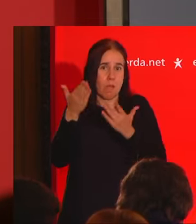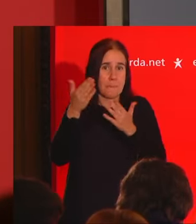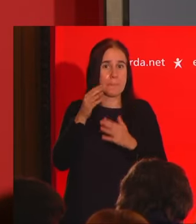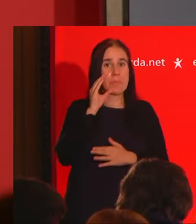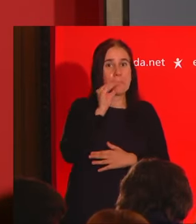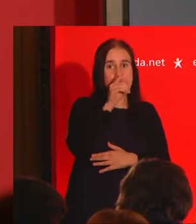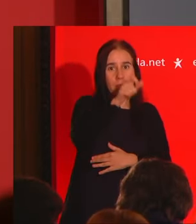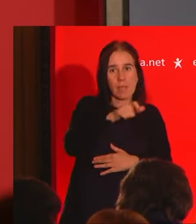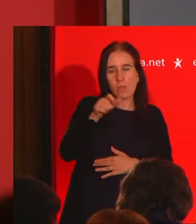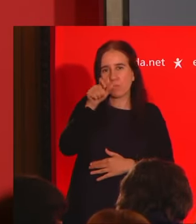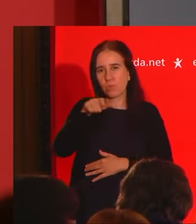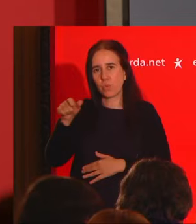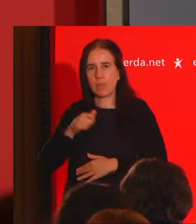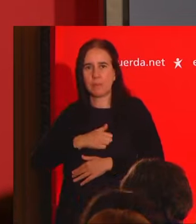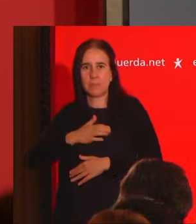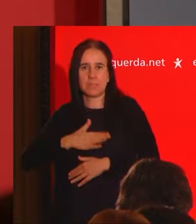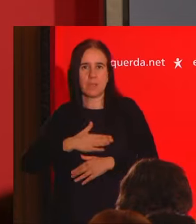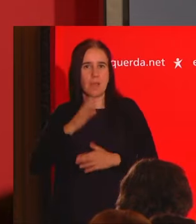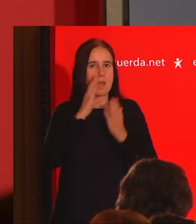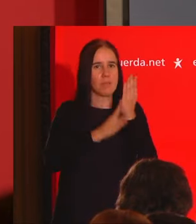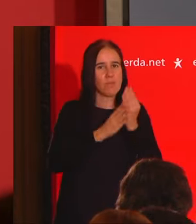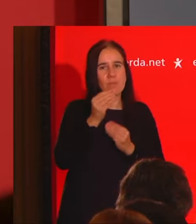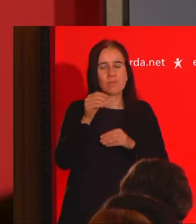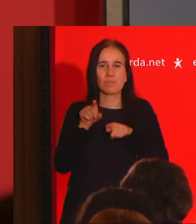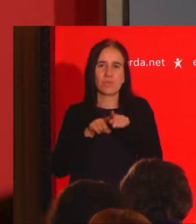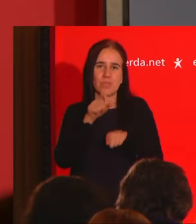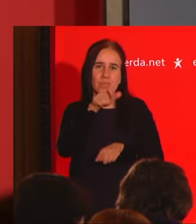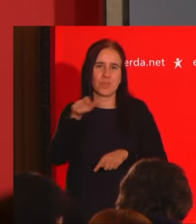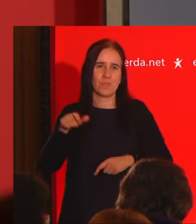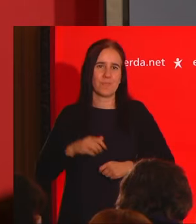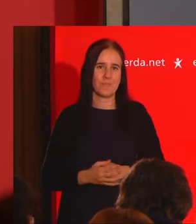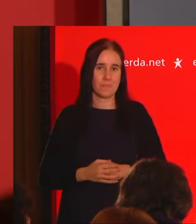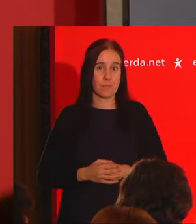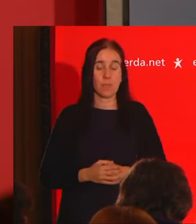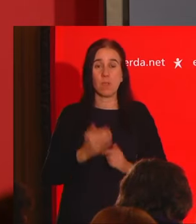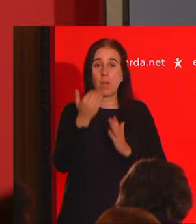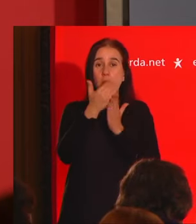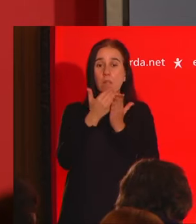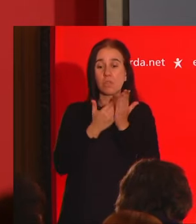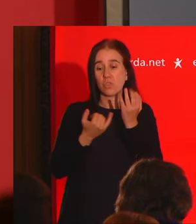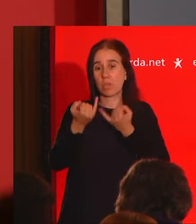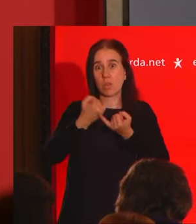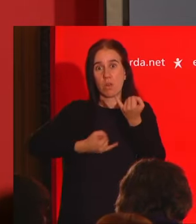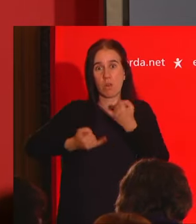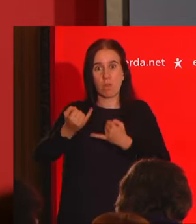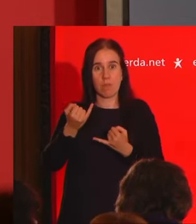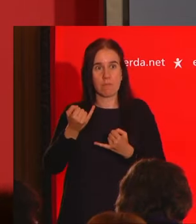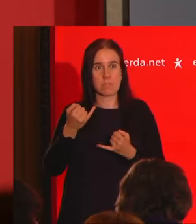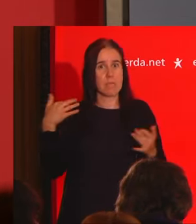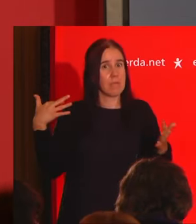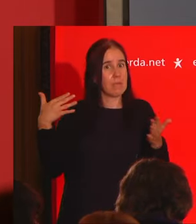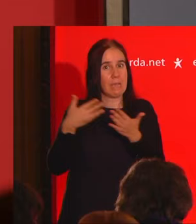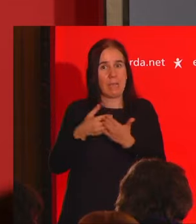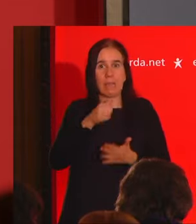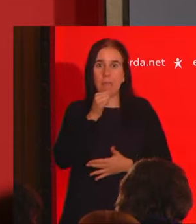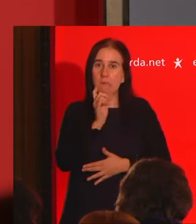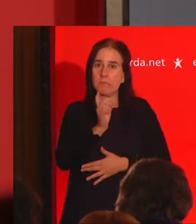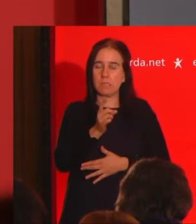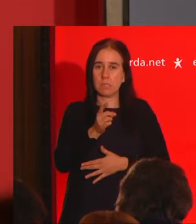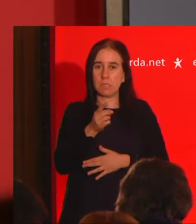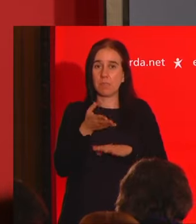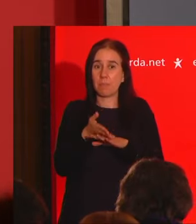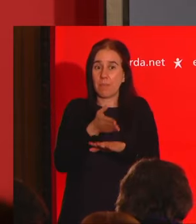Banqueiros, empresários, advogados, políticos. A lista renova-se e, como sempre, e